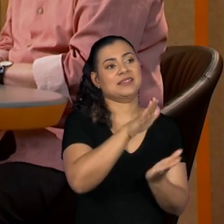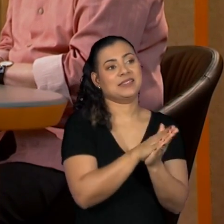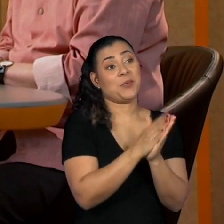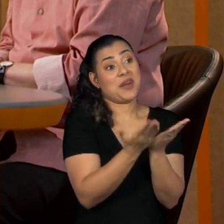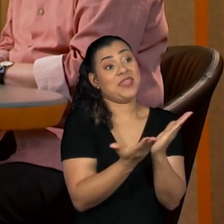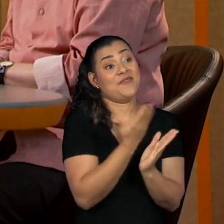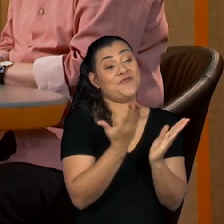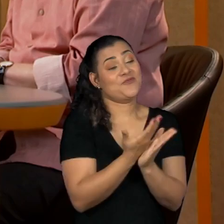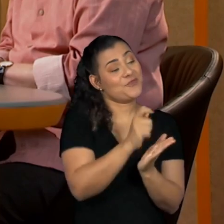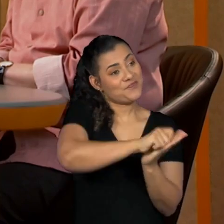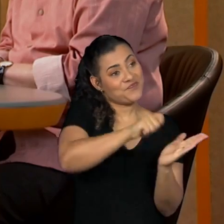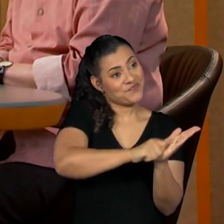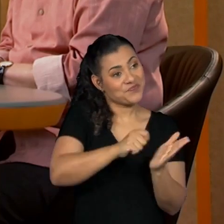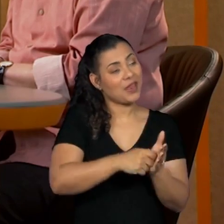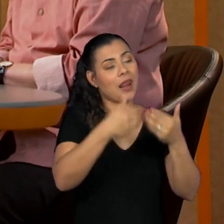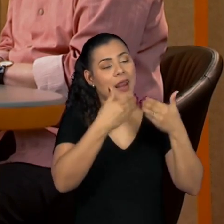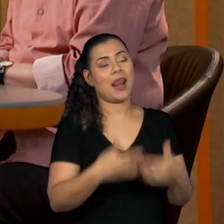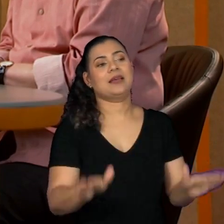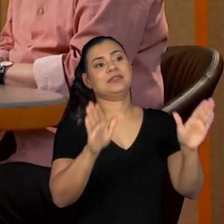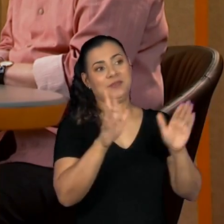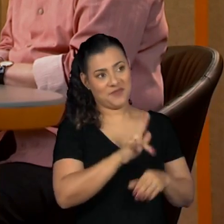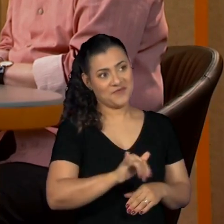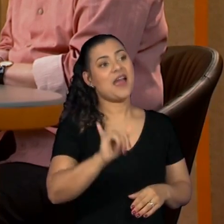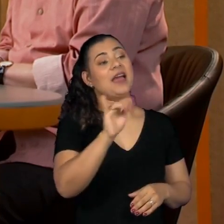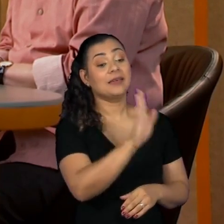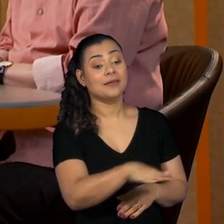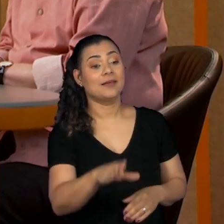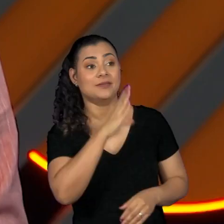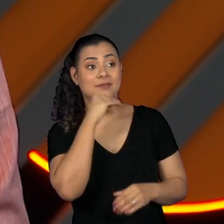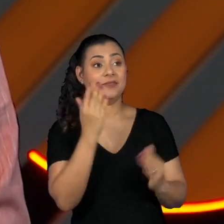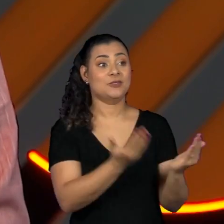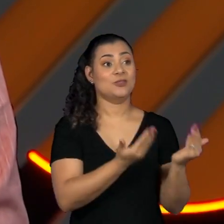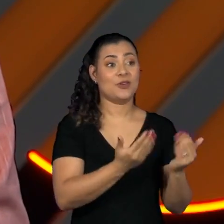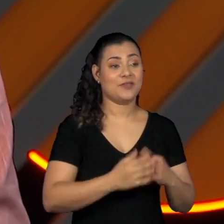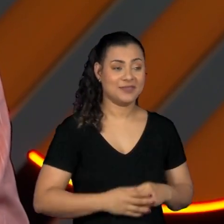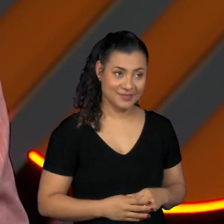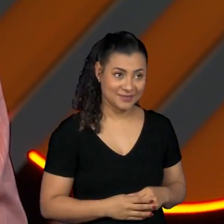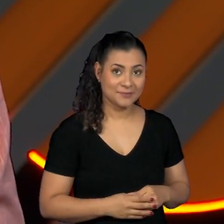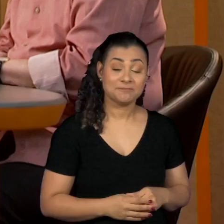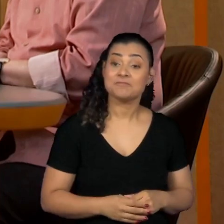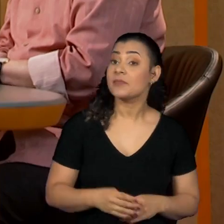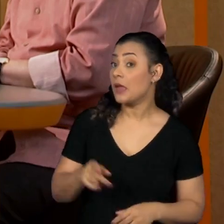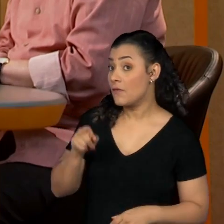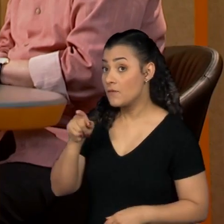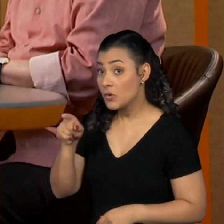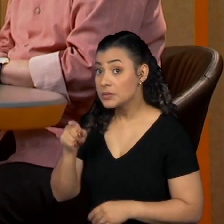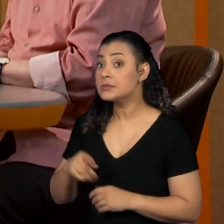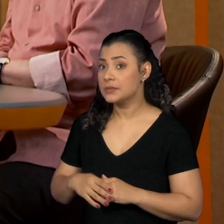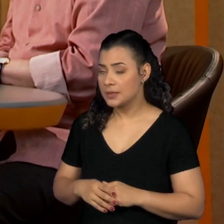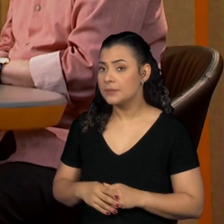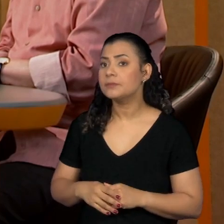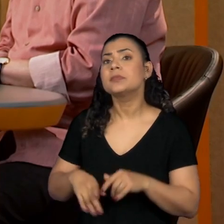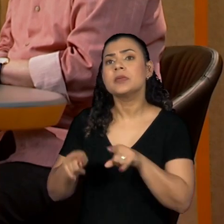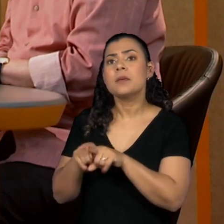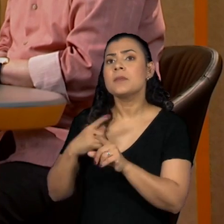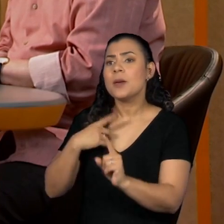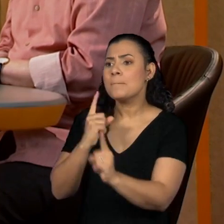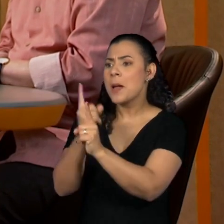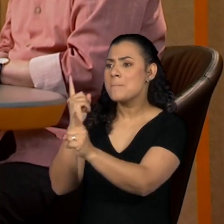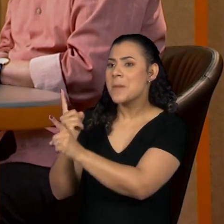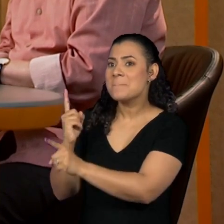ser com o lançamento dos escritores mirins. Você é uma descobridora